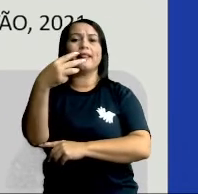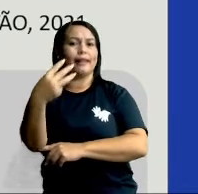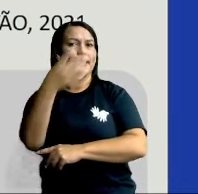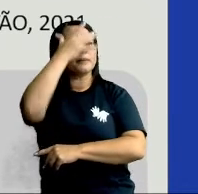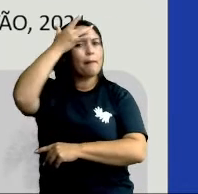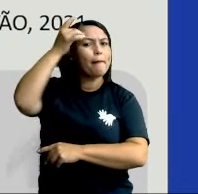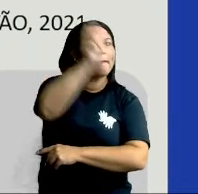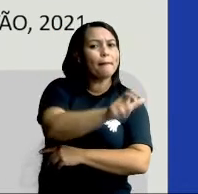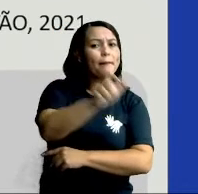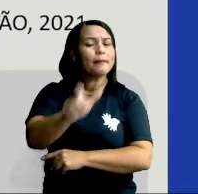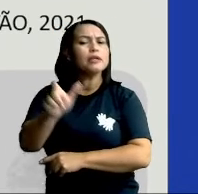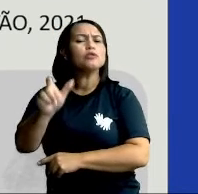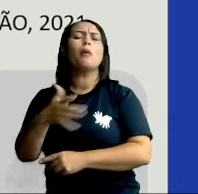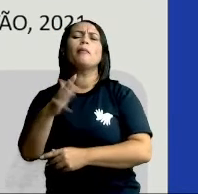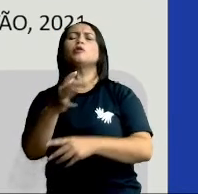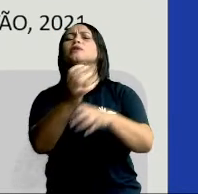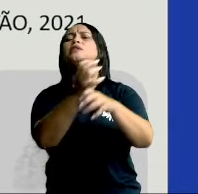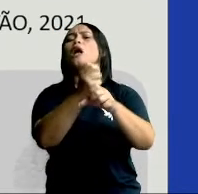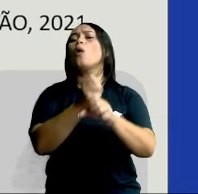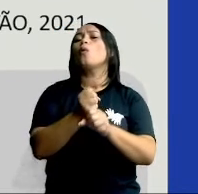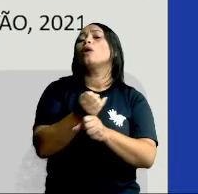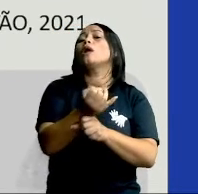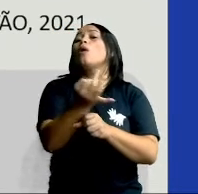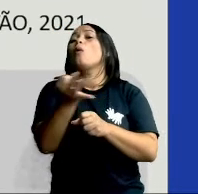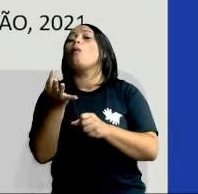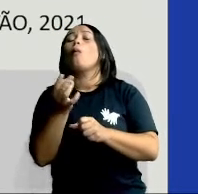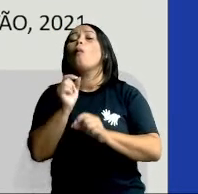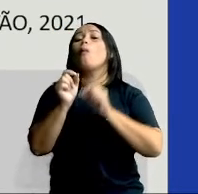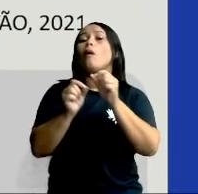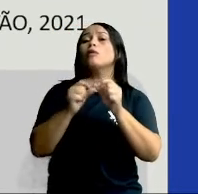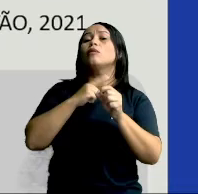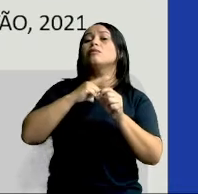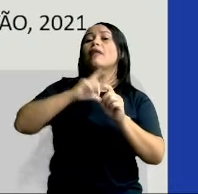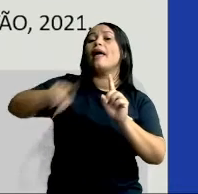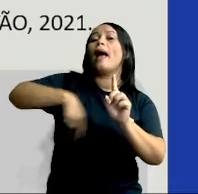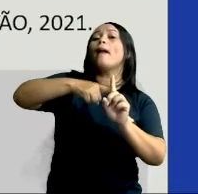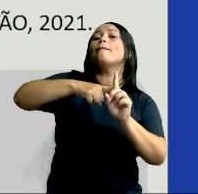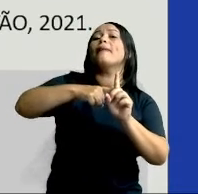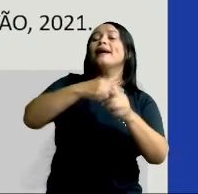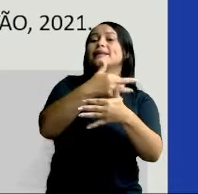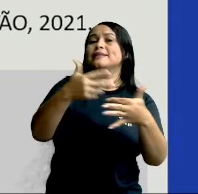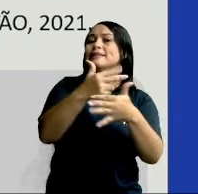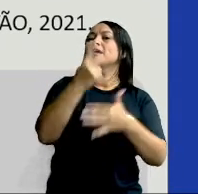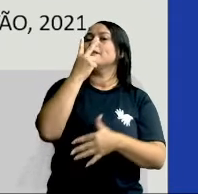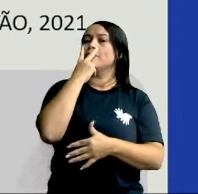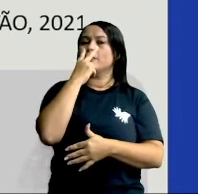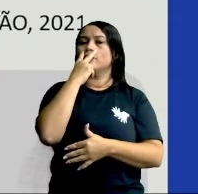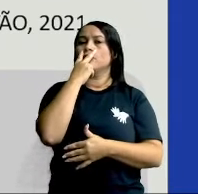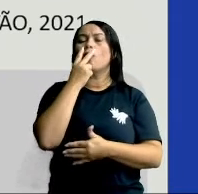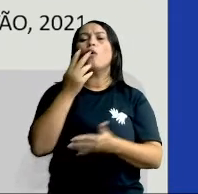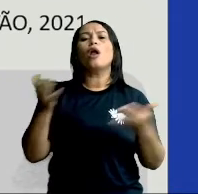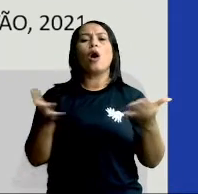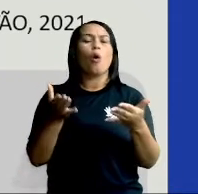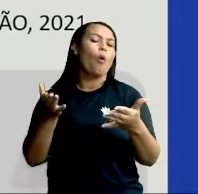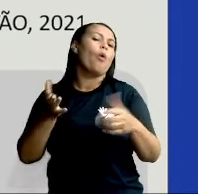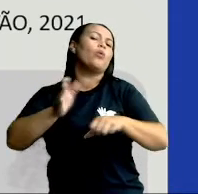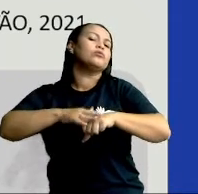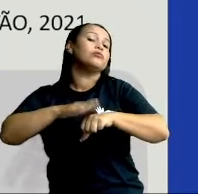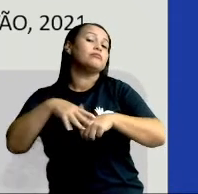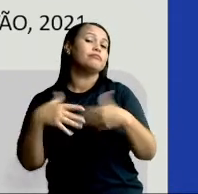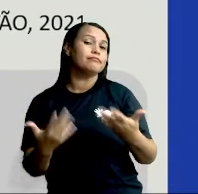139.583 habitantes, calcule quantos habitantes a mais a cidade de Vitória de Santo Antão possui